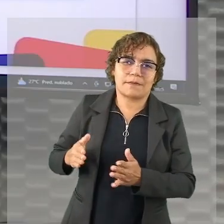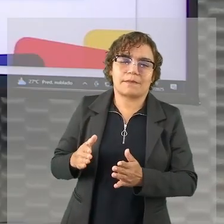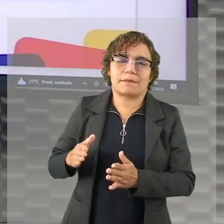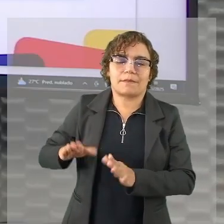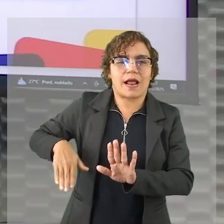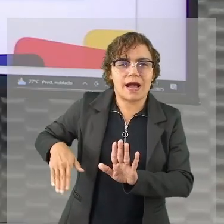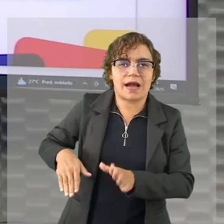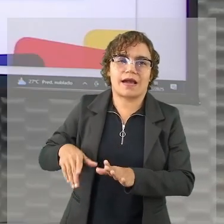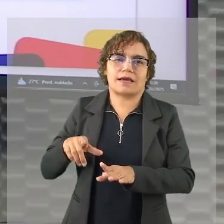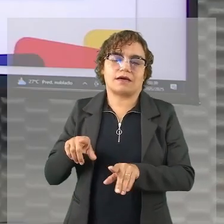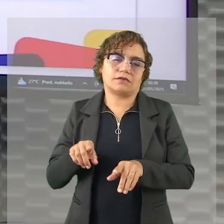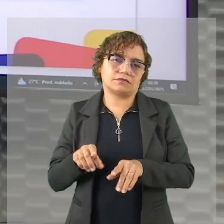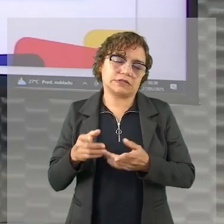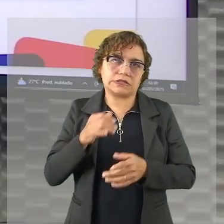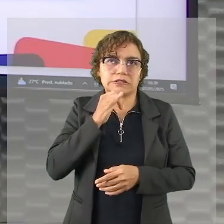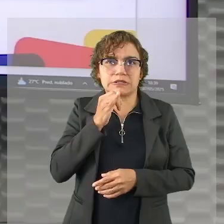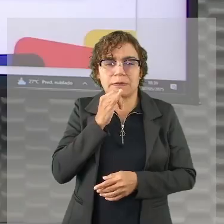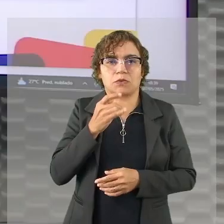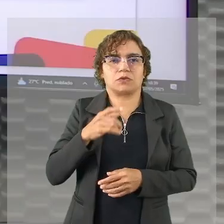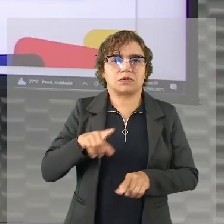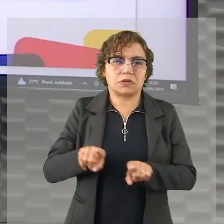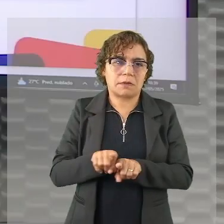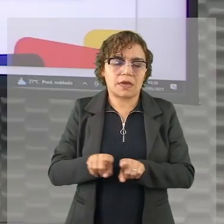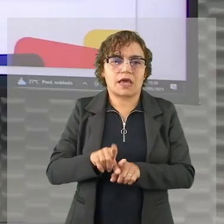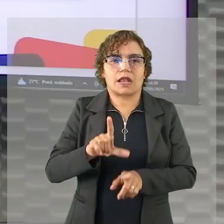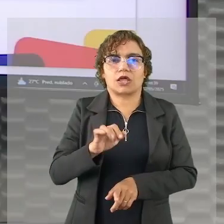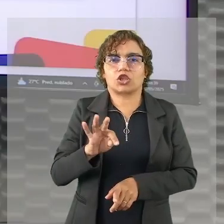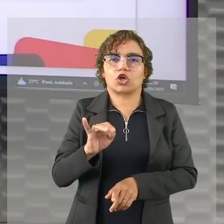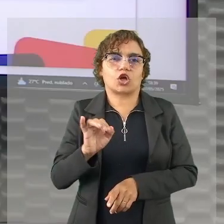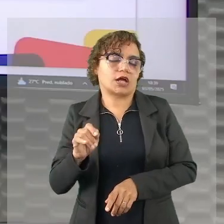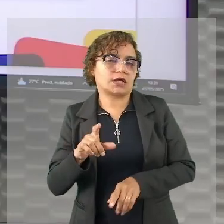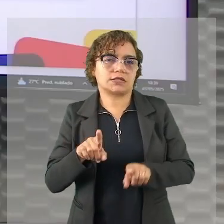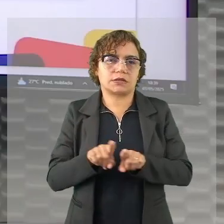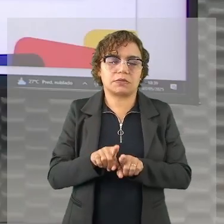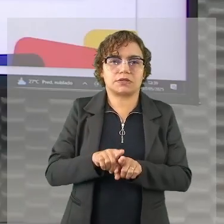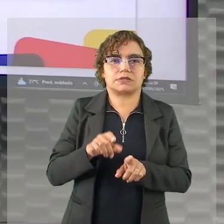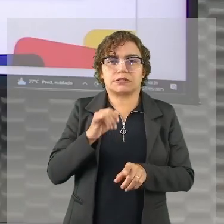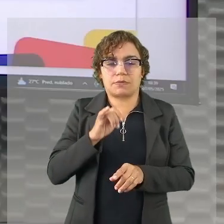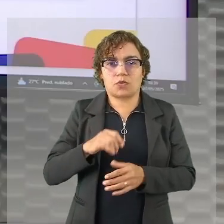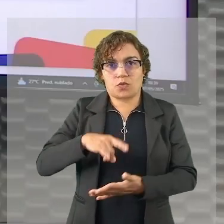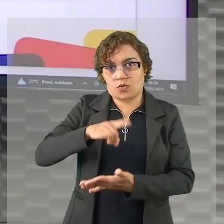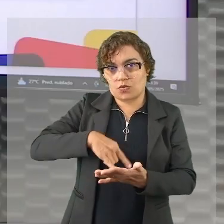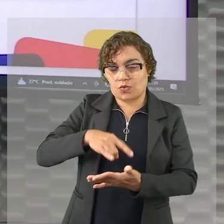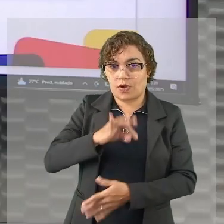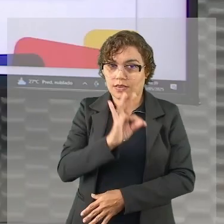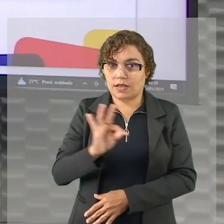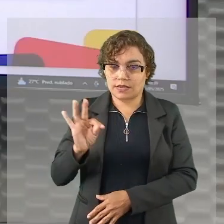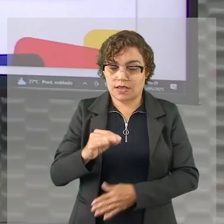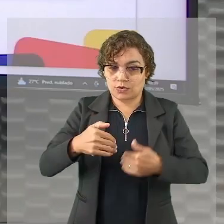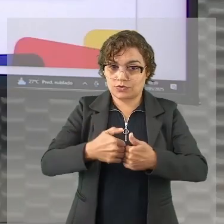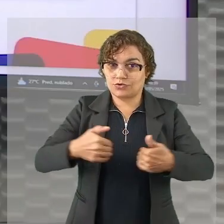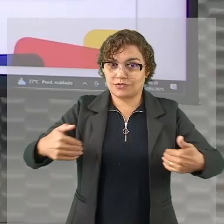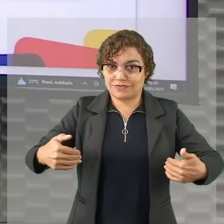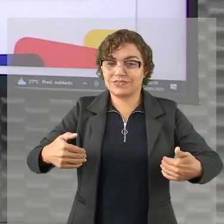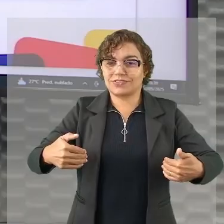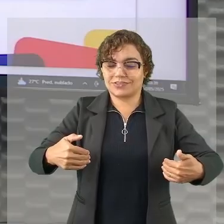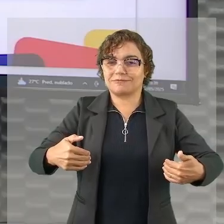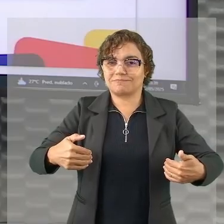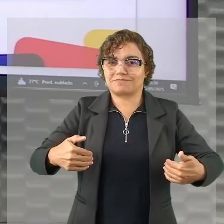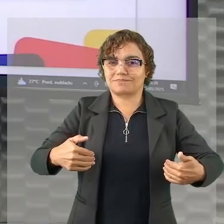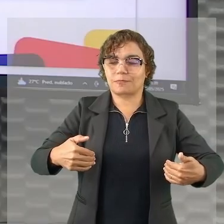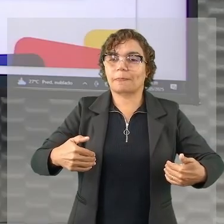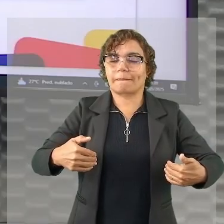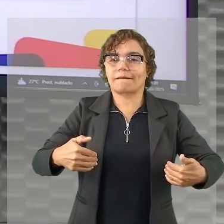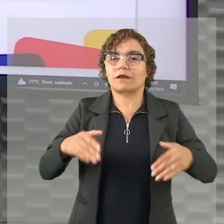Amazônia, o Acre está um pouco mais para o norte, nós não tínhamos esse domínio, porque o tratado ele dividia dentro